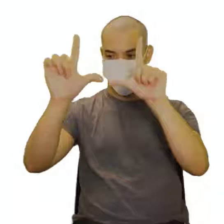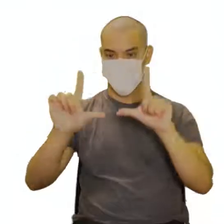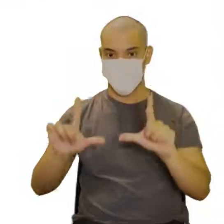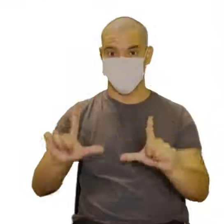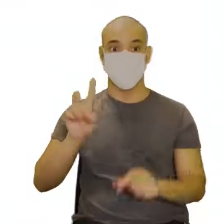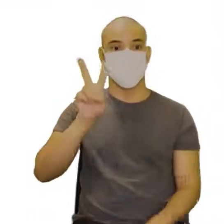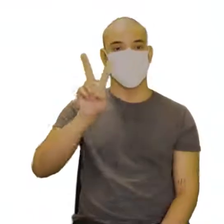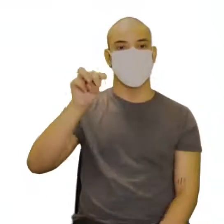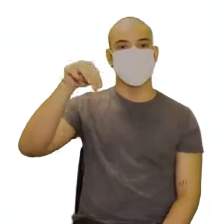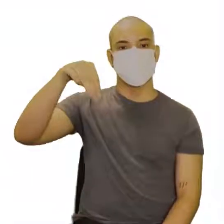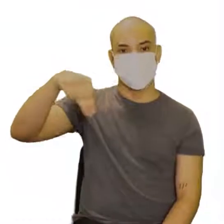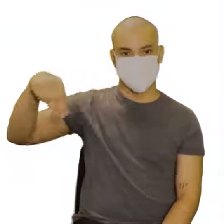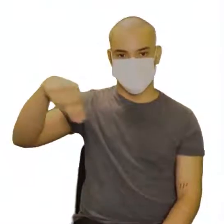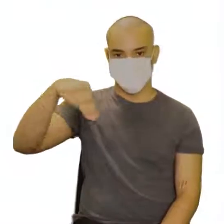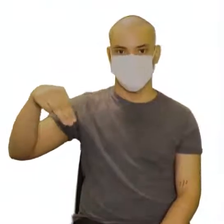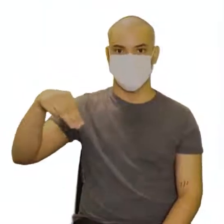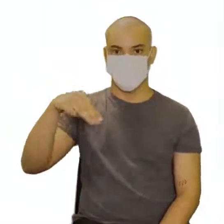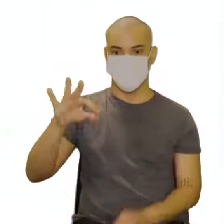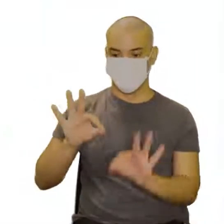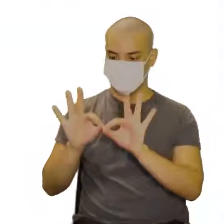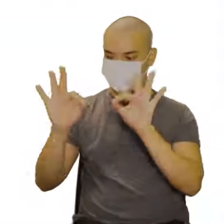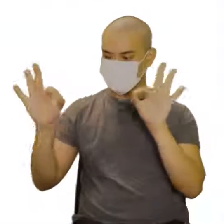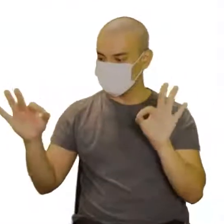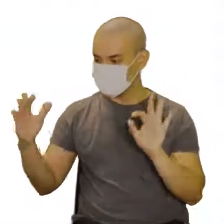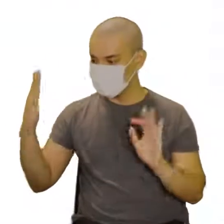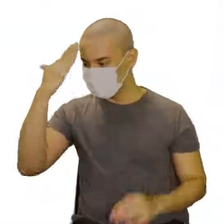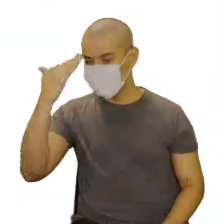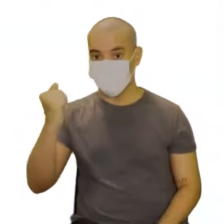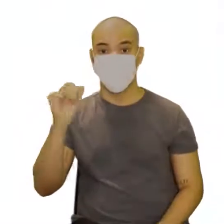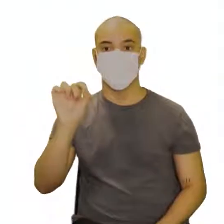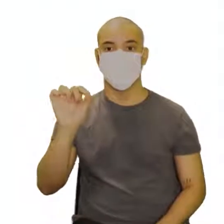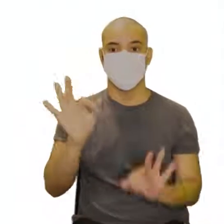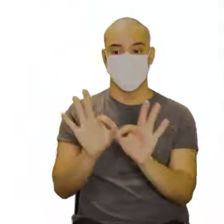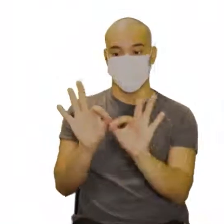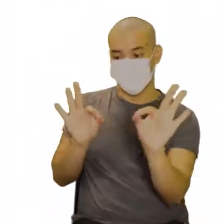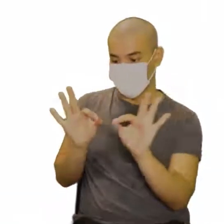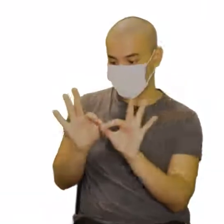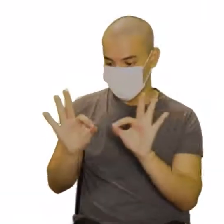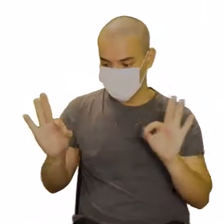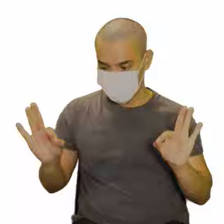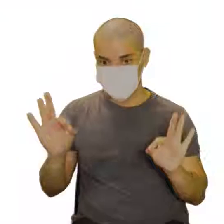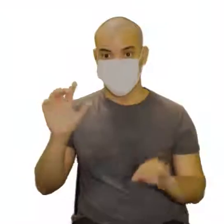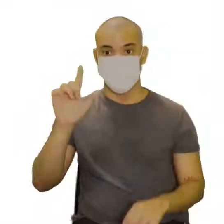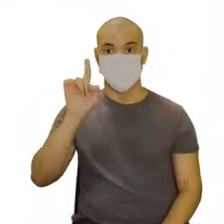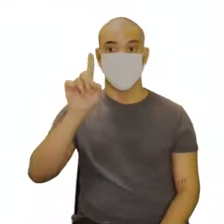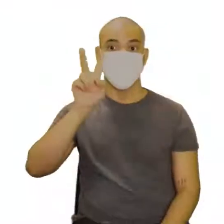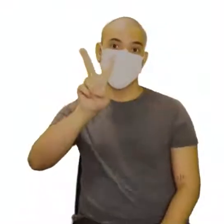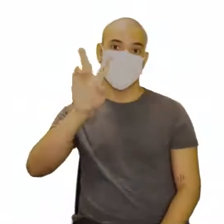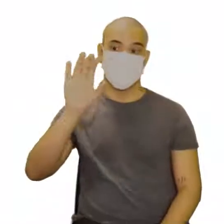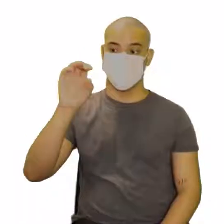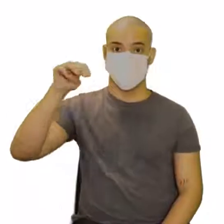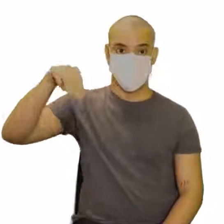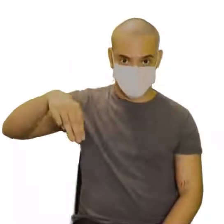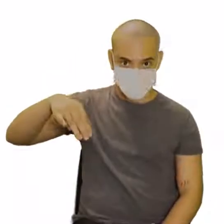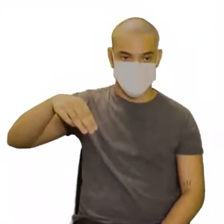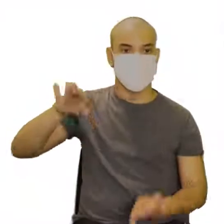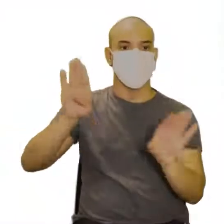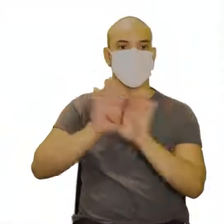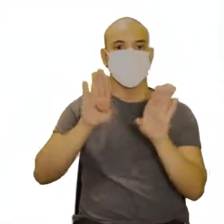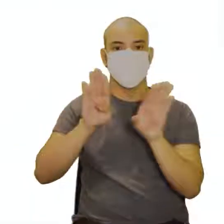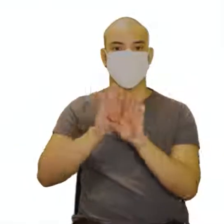2 milímetros de lado. Sabendo que a distância entre as placas é de 2 centímetros e que